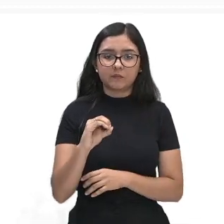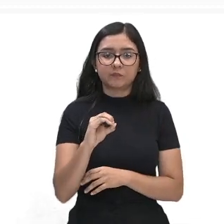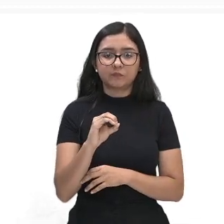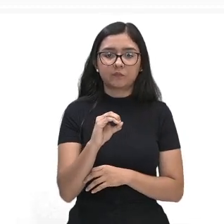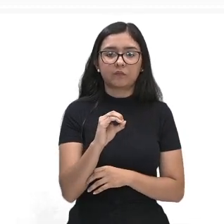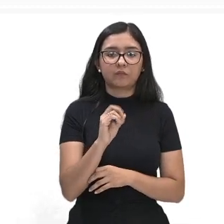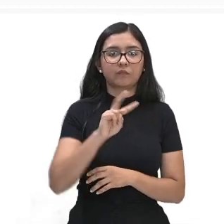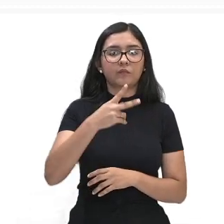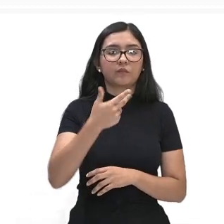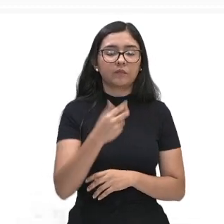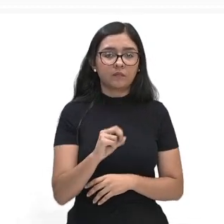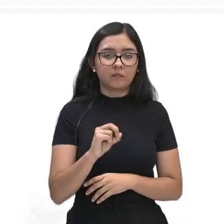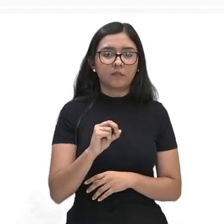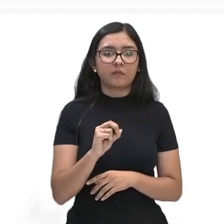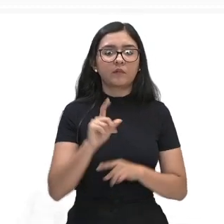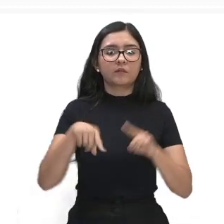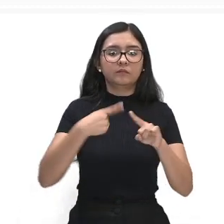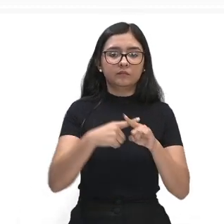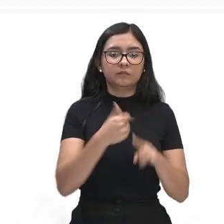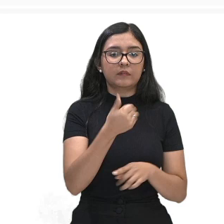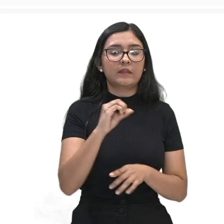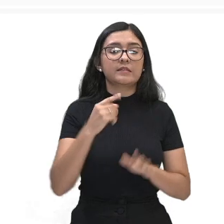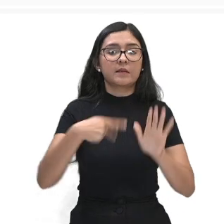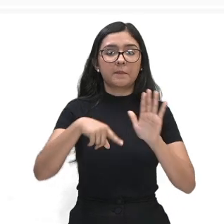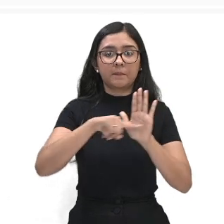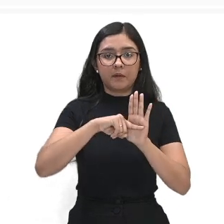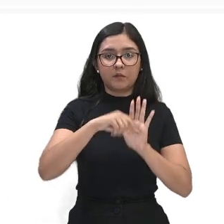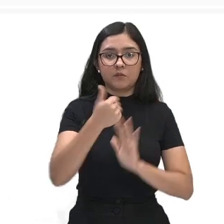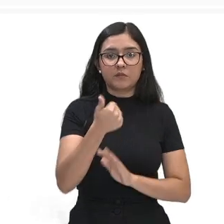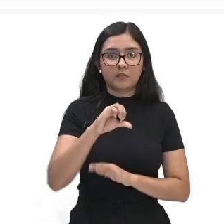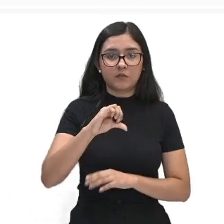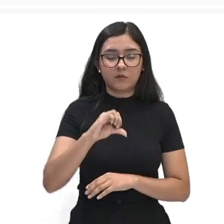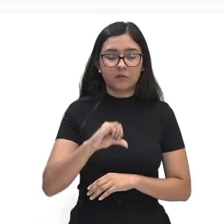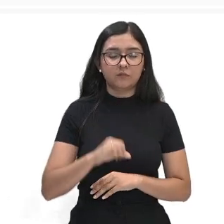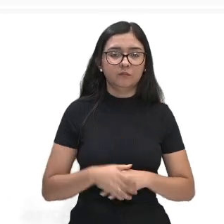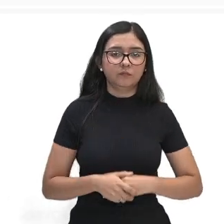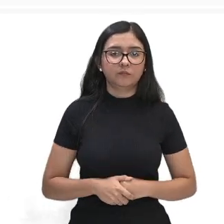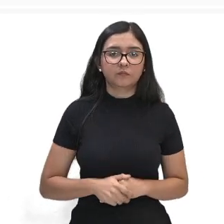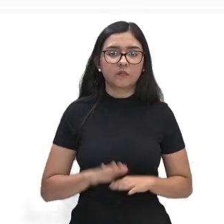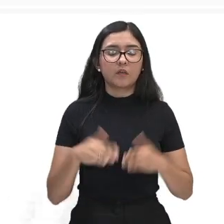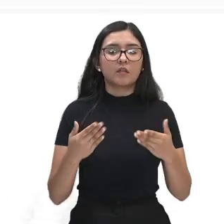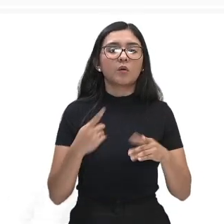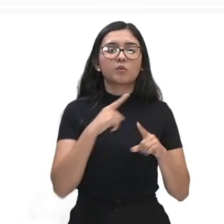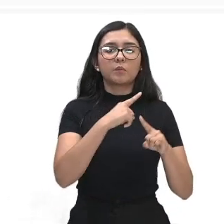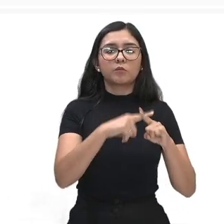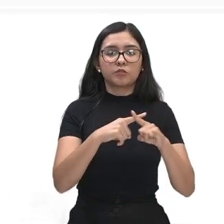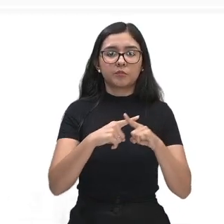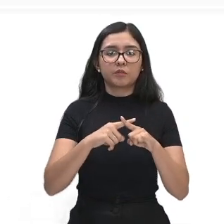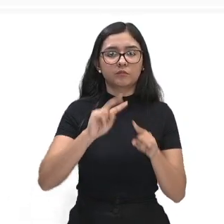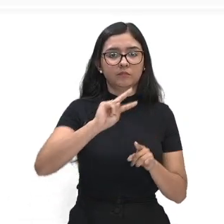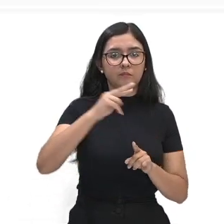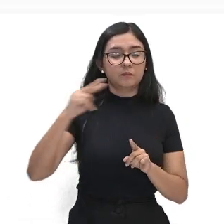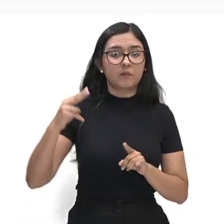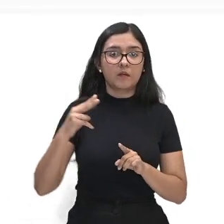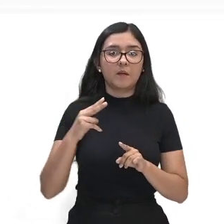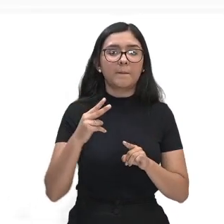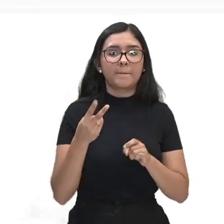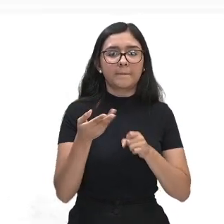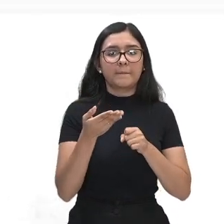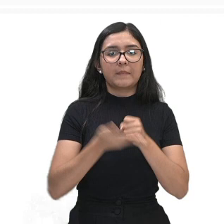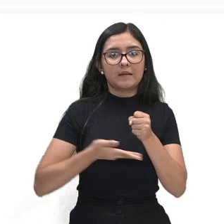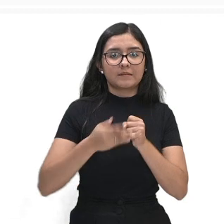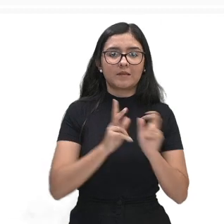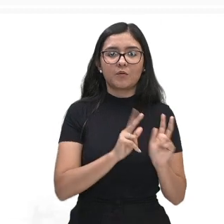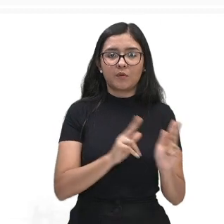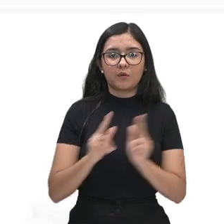20 multiplicado por 10 a menos 19. Quando eu faço multiplicação de potência de mesma base, eu